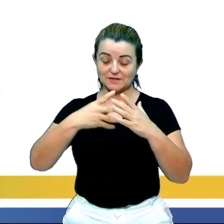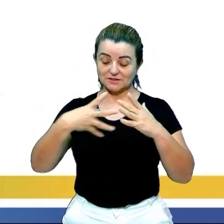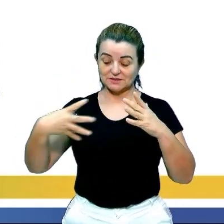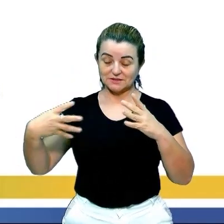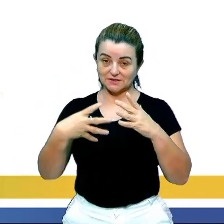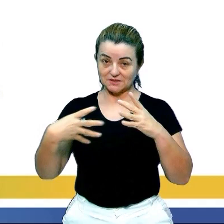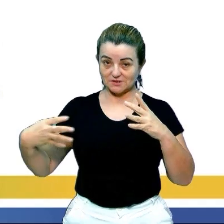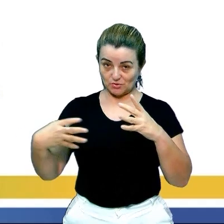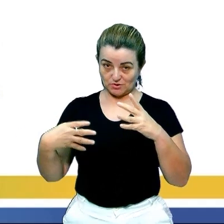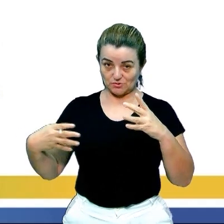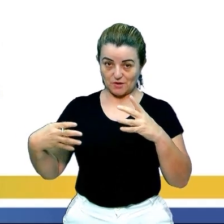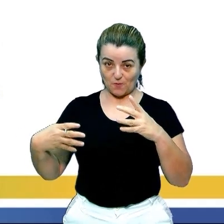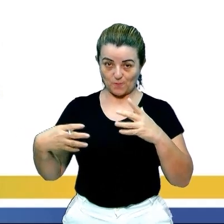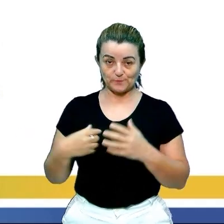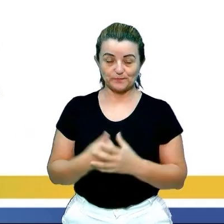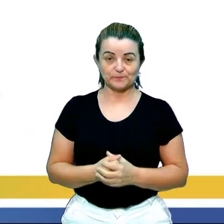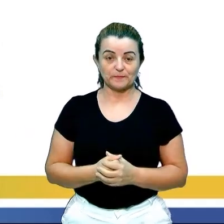horizontal.